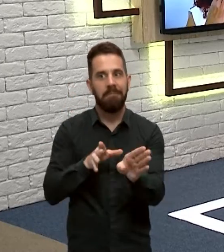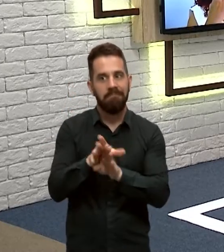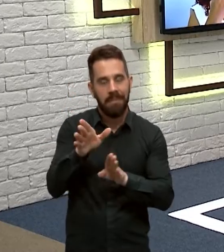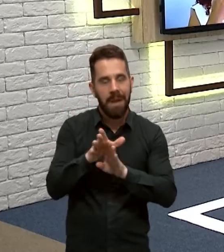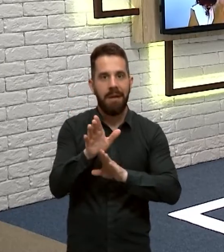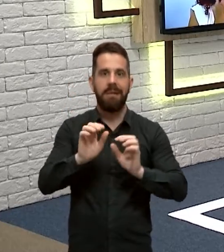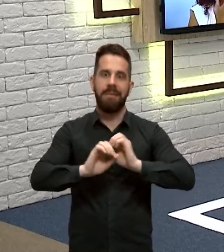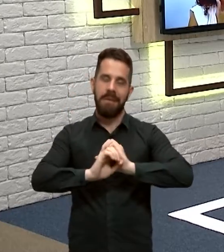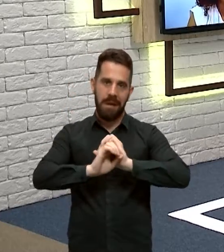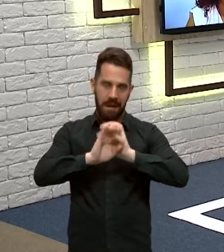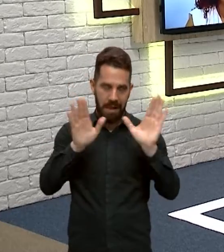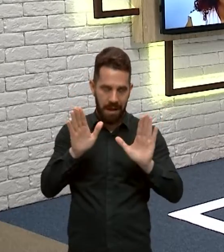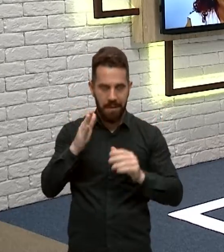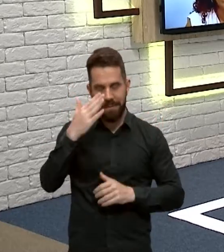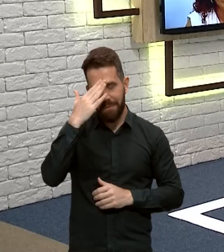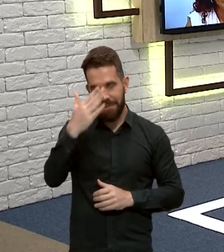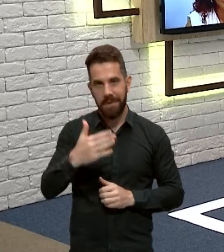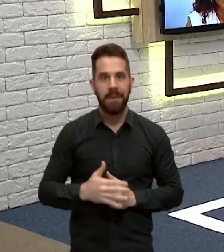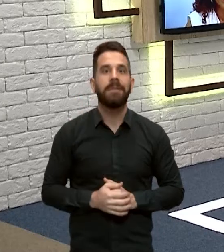esclarecimentos a respeito desse assunto.